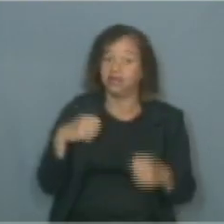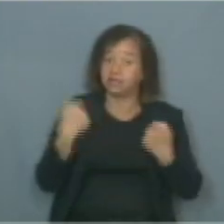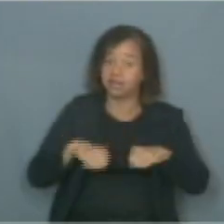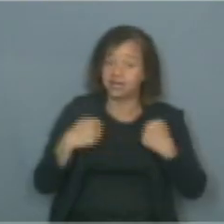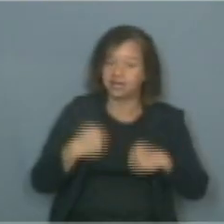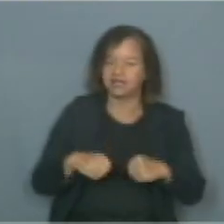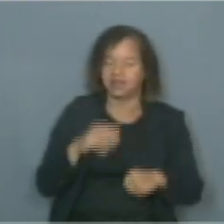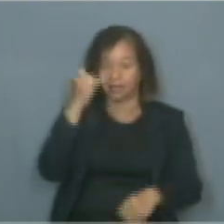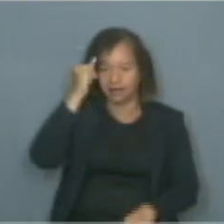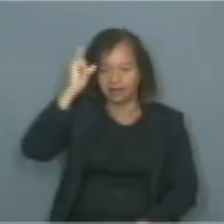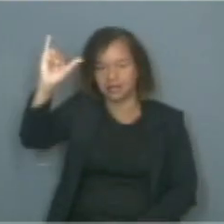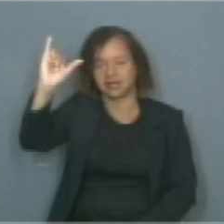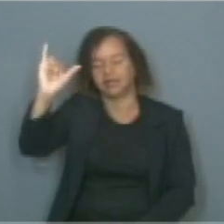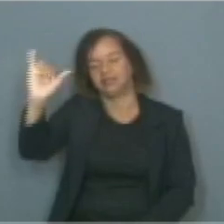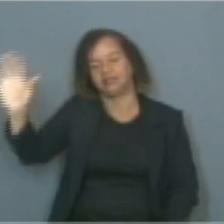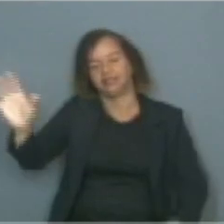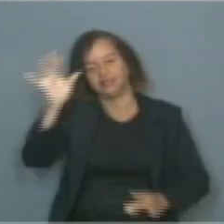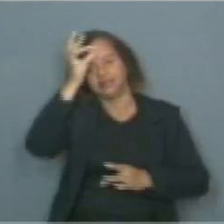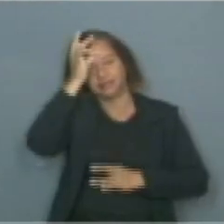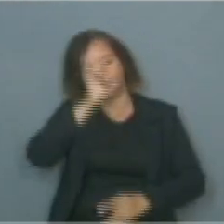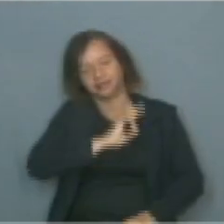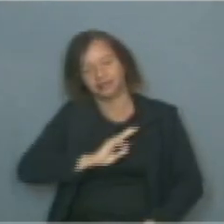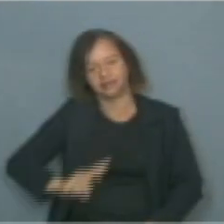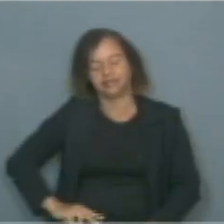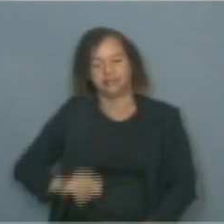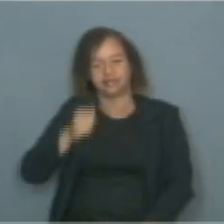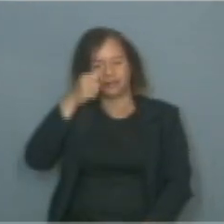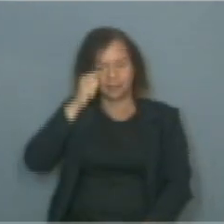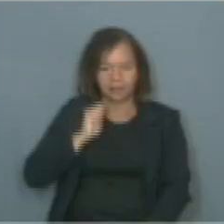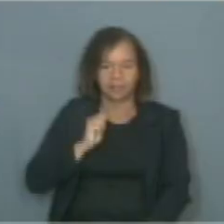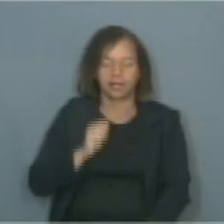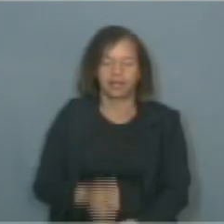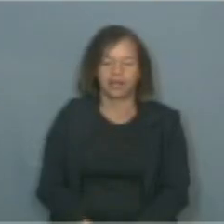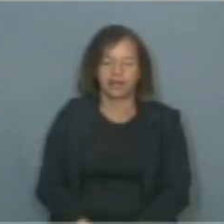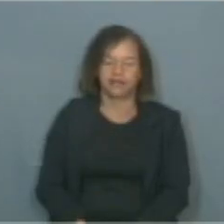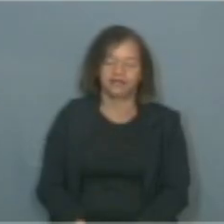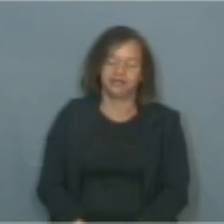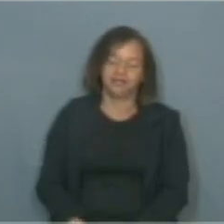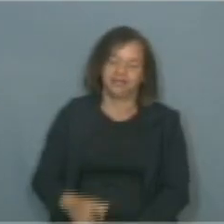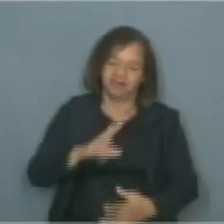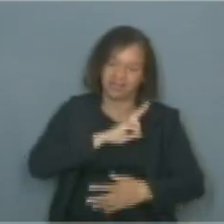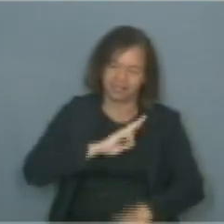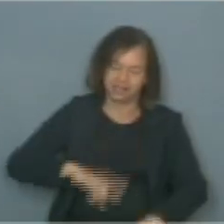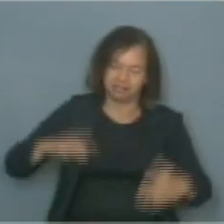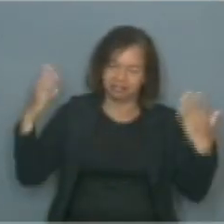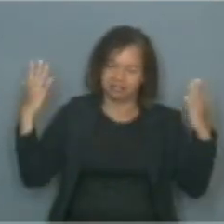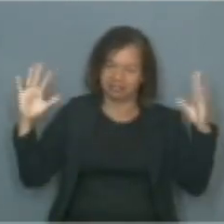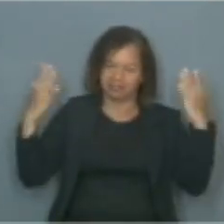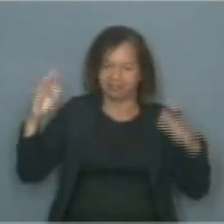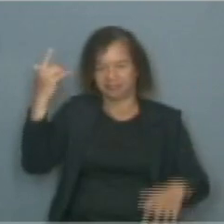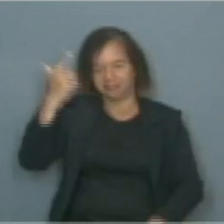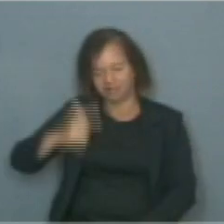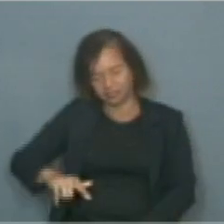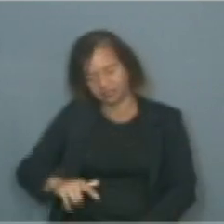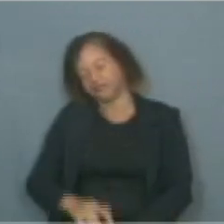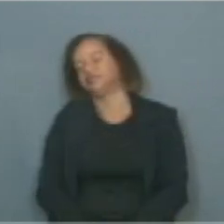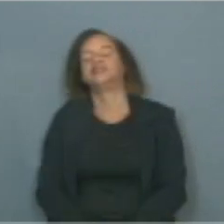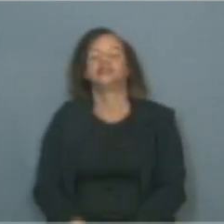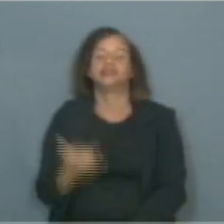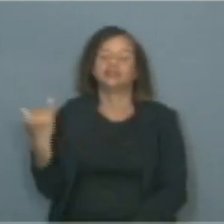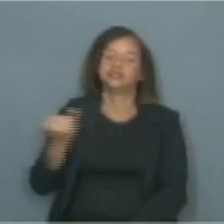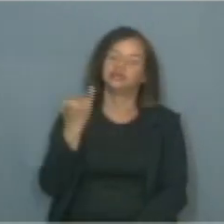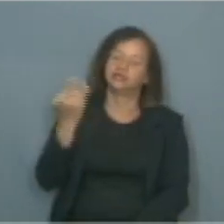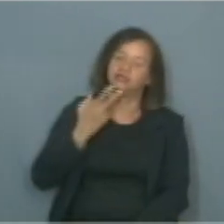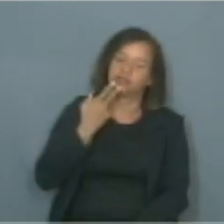a prevenção. Mas eu ouço com atenção o vereador Almir Fernando. Vereadora, parabéns mais uma vez. É importante o que